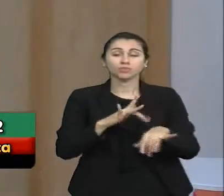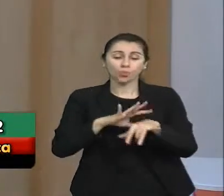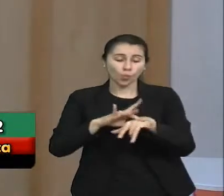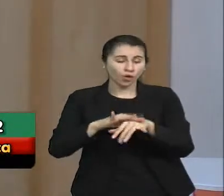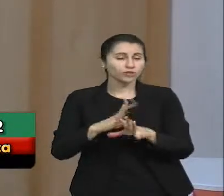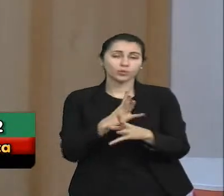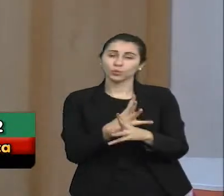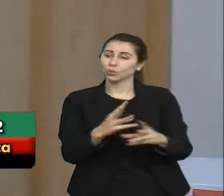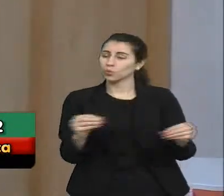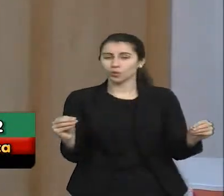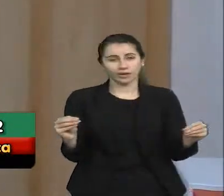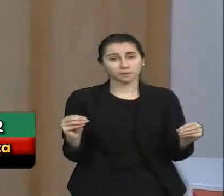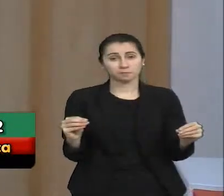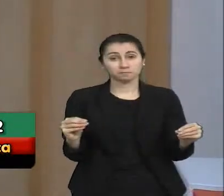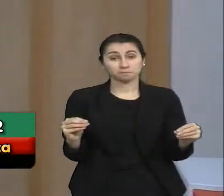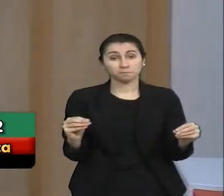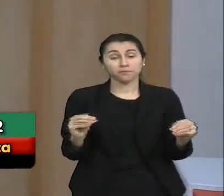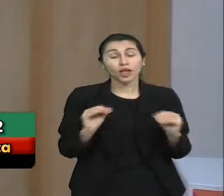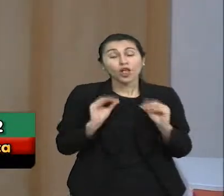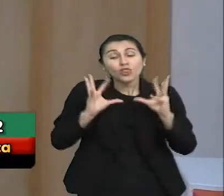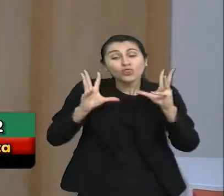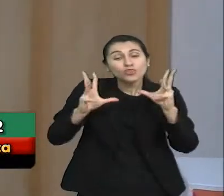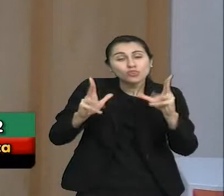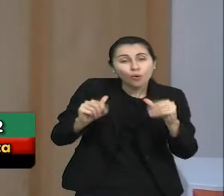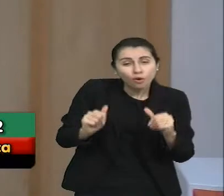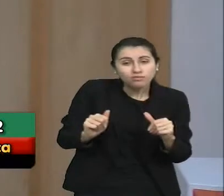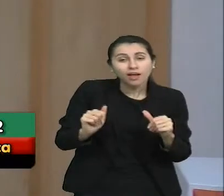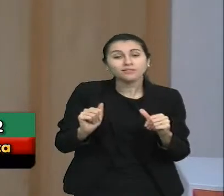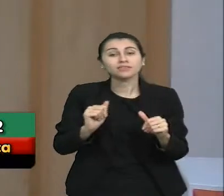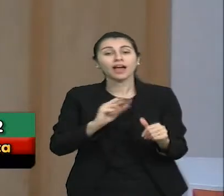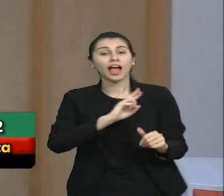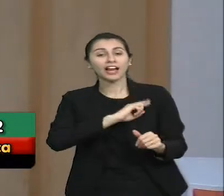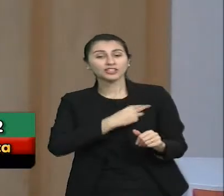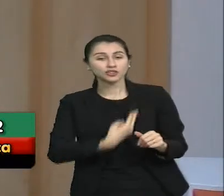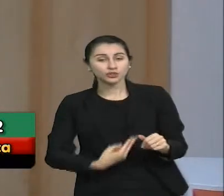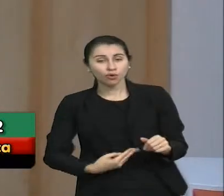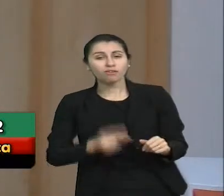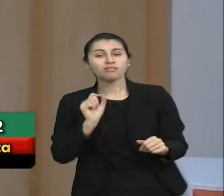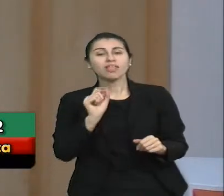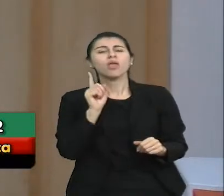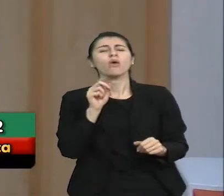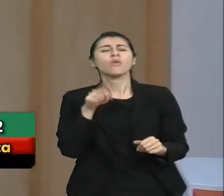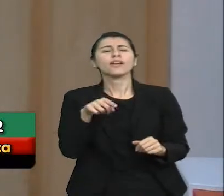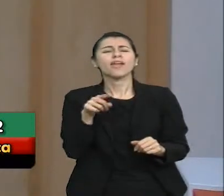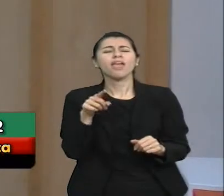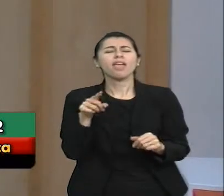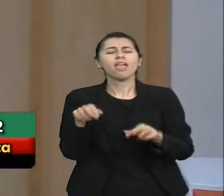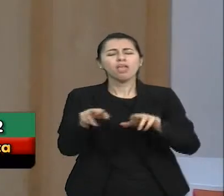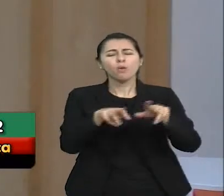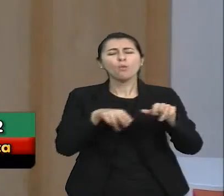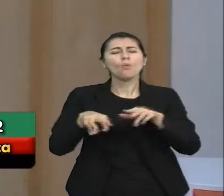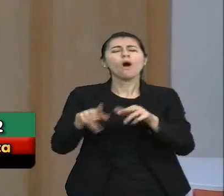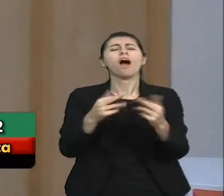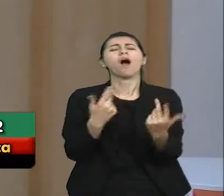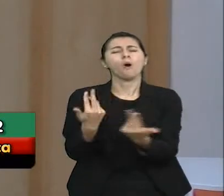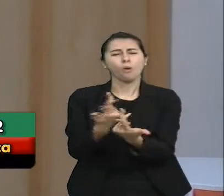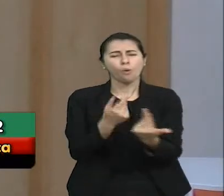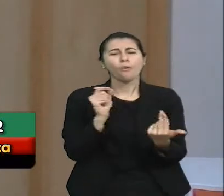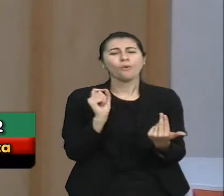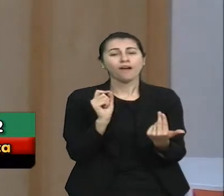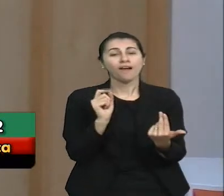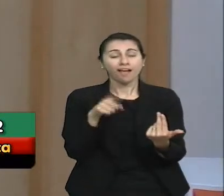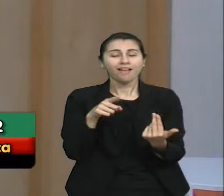as religiões, elas têm em comum exatamente a palavra. Todas elas, sem